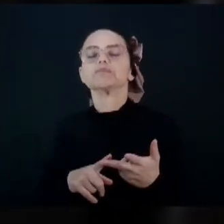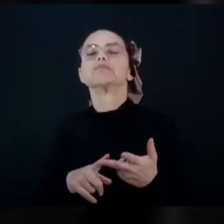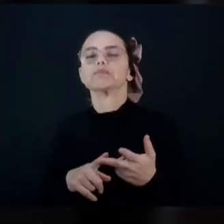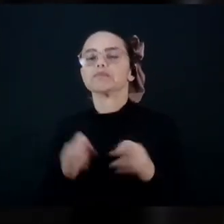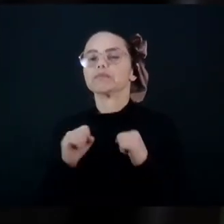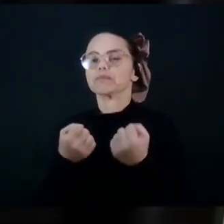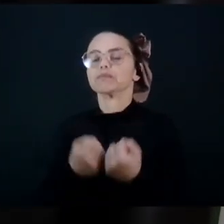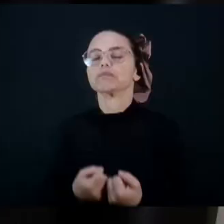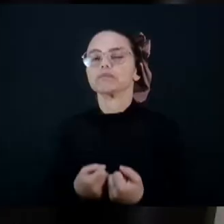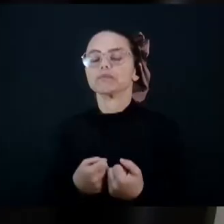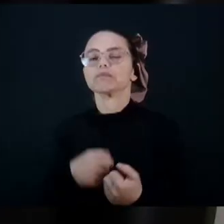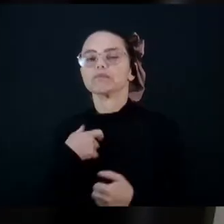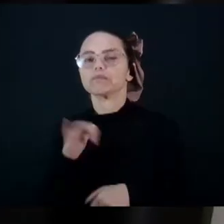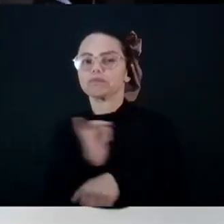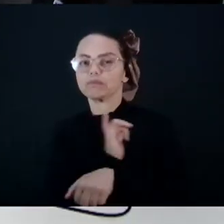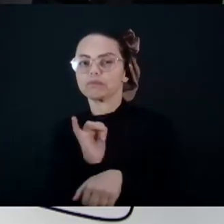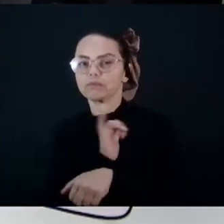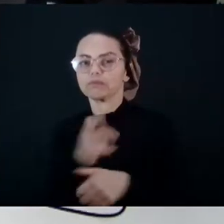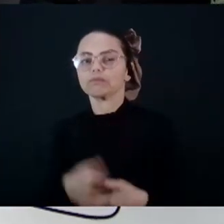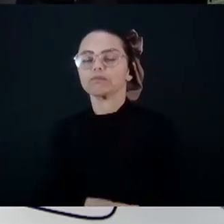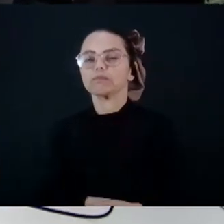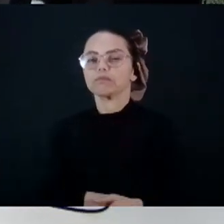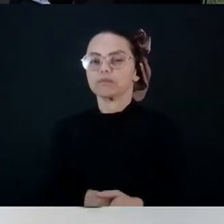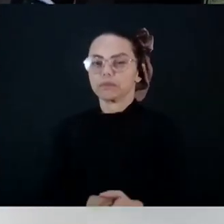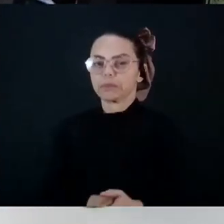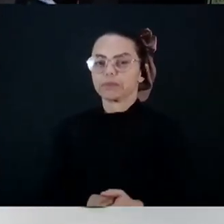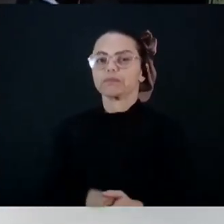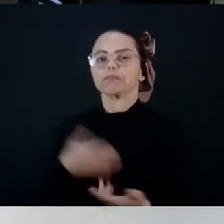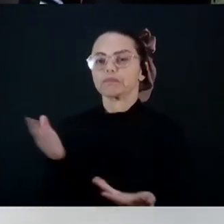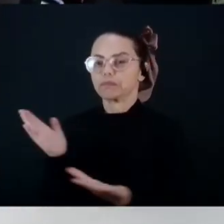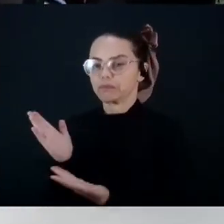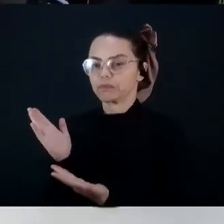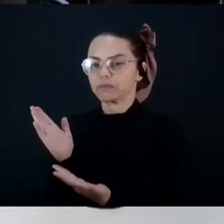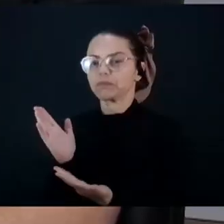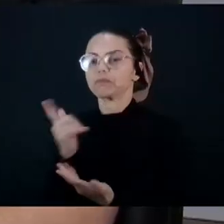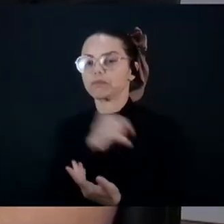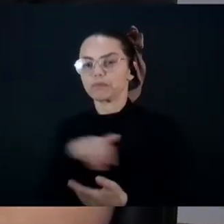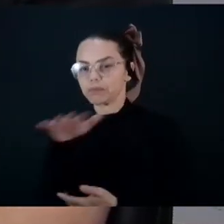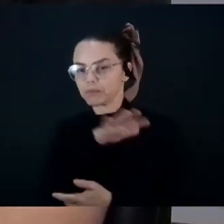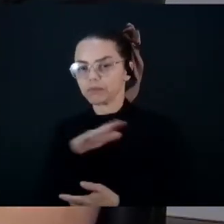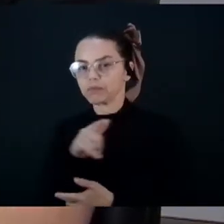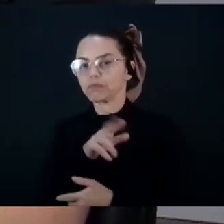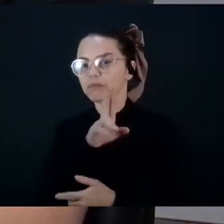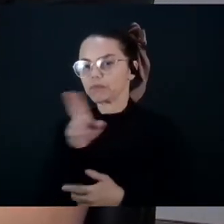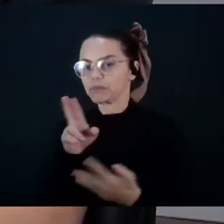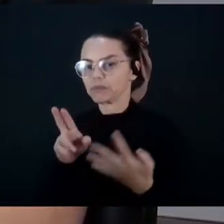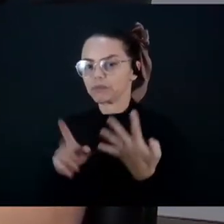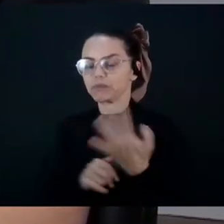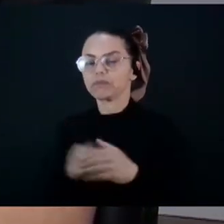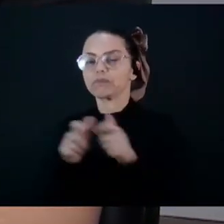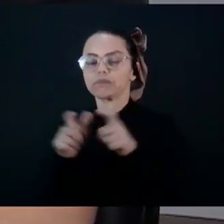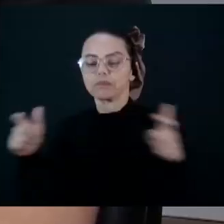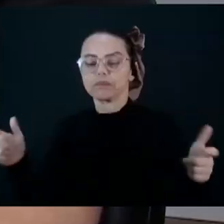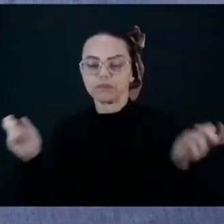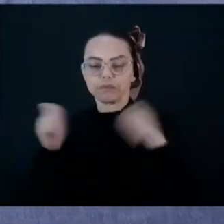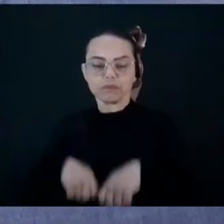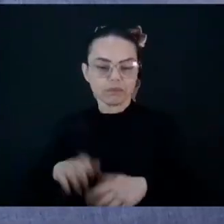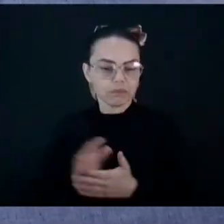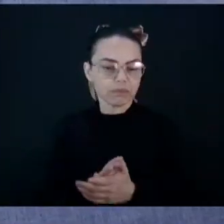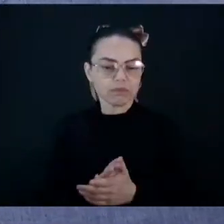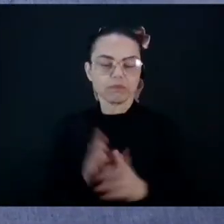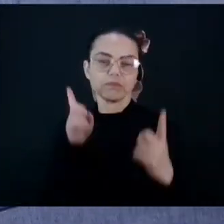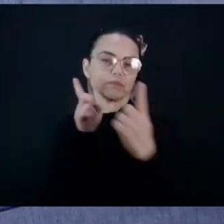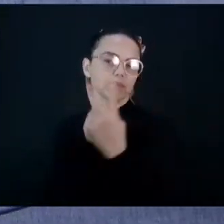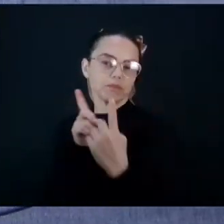setores estratégicos da casa. Para a direção-geral, a nomeação amplia a capacidade de atendimento